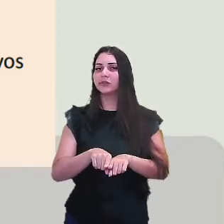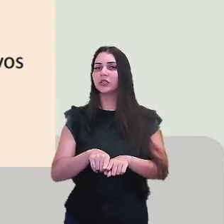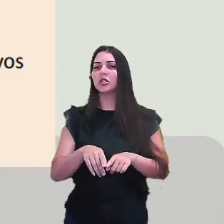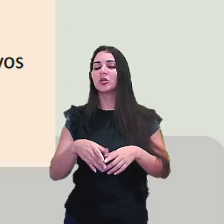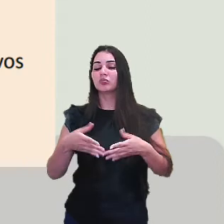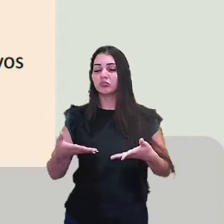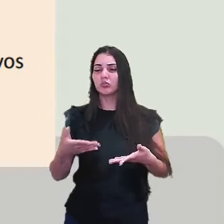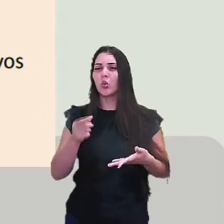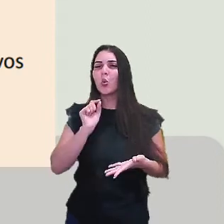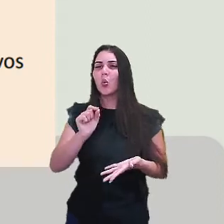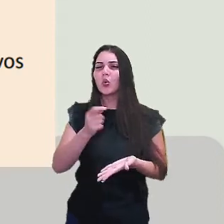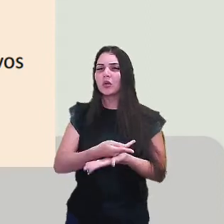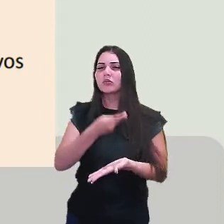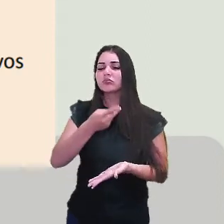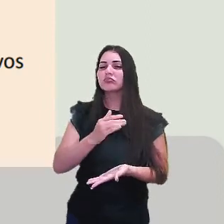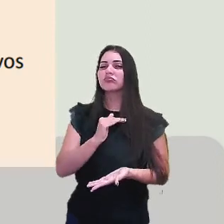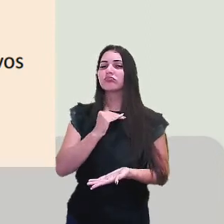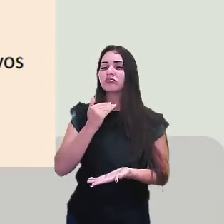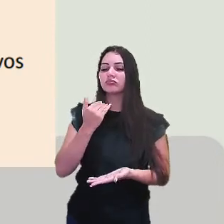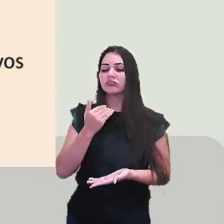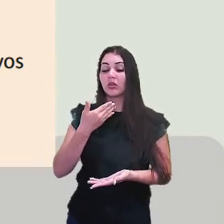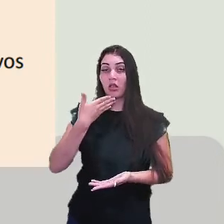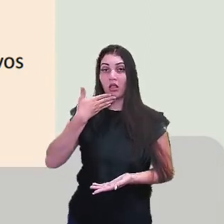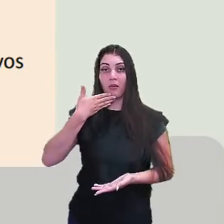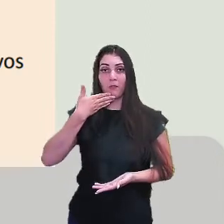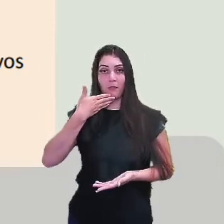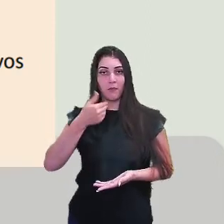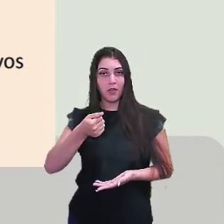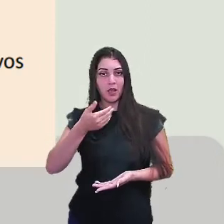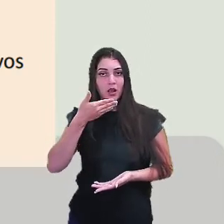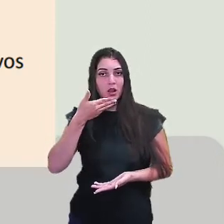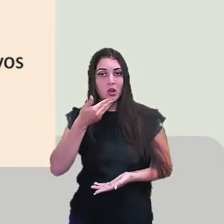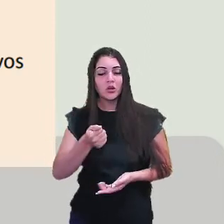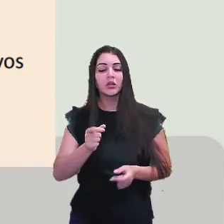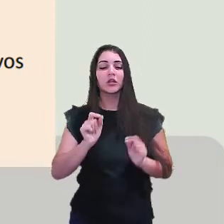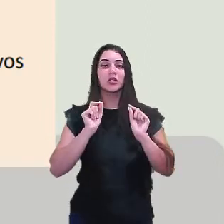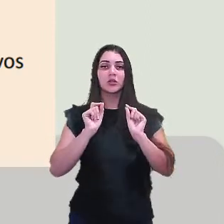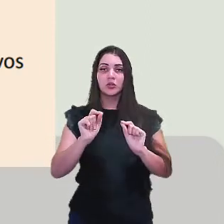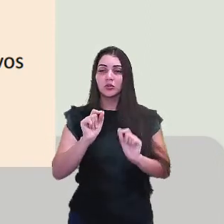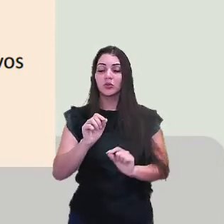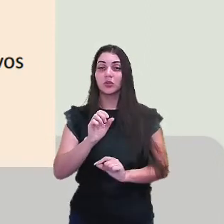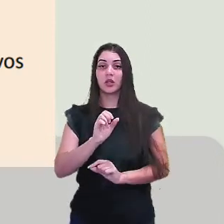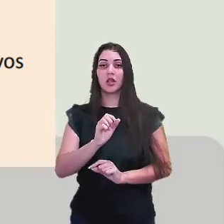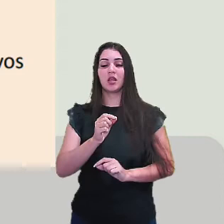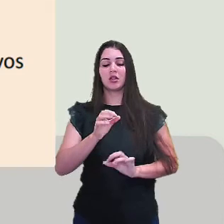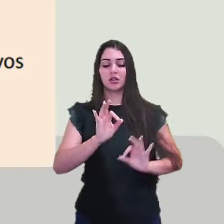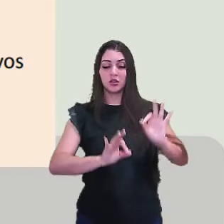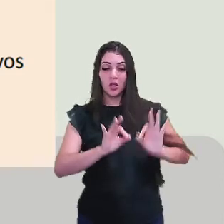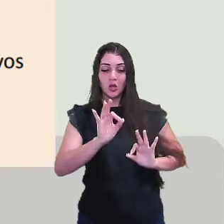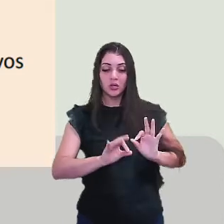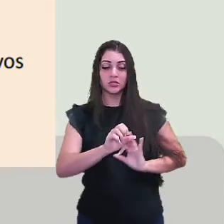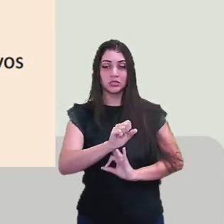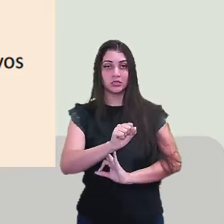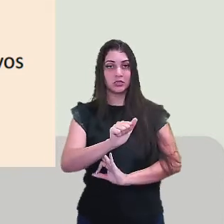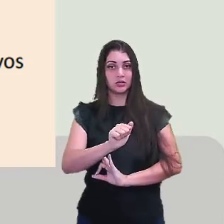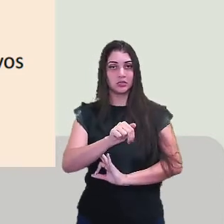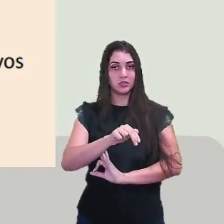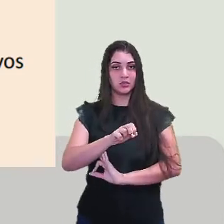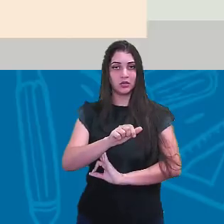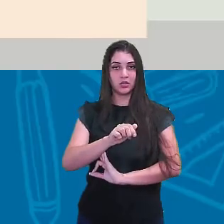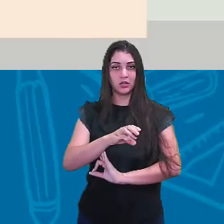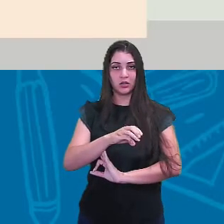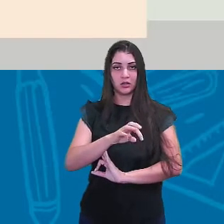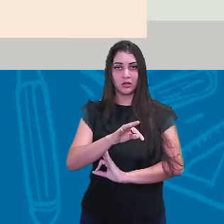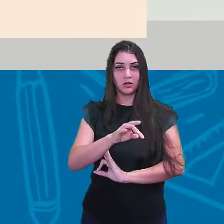da mortalidade. A melhoria no saneamento básico, que causa uma qualidade. Se está havendo uma queda